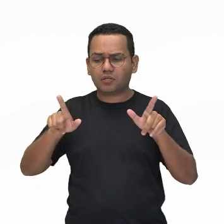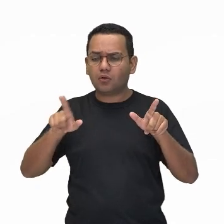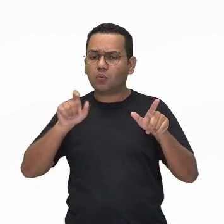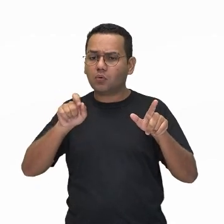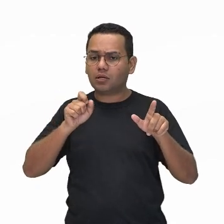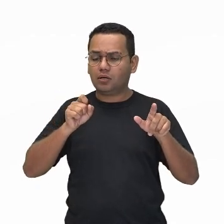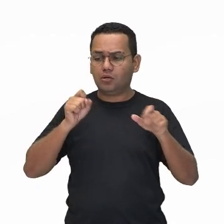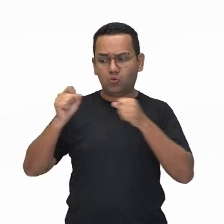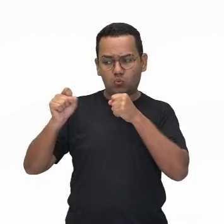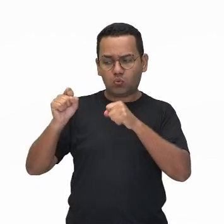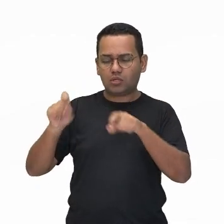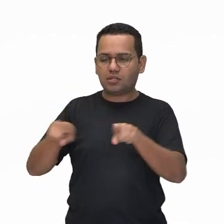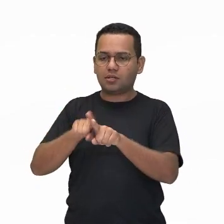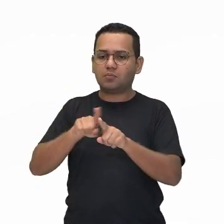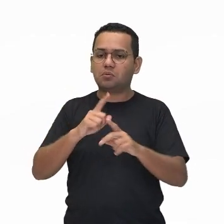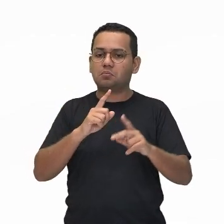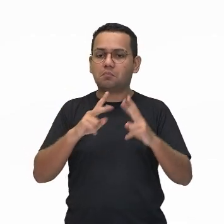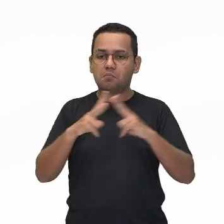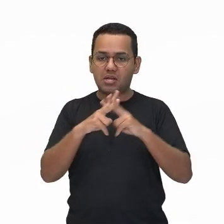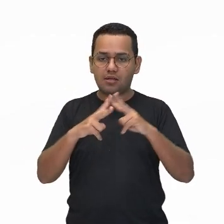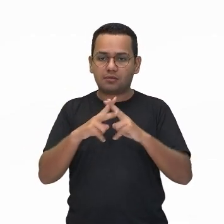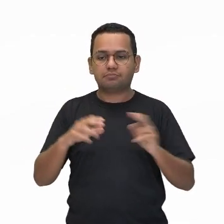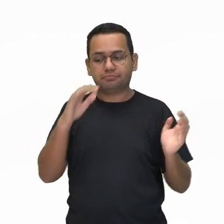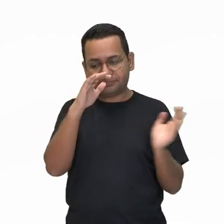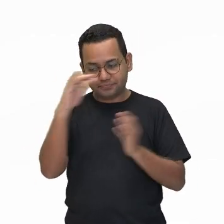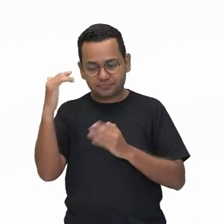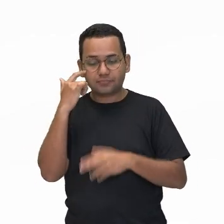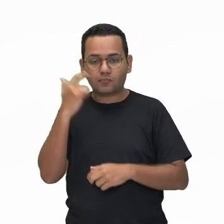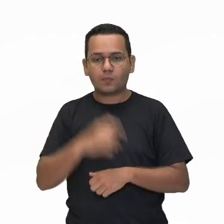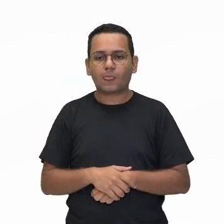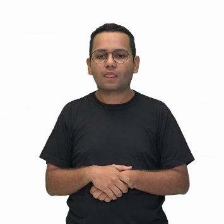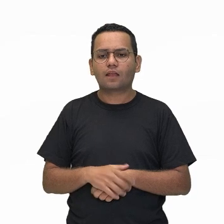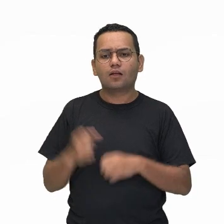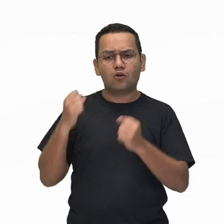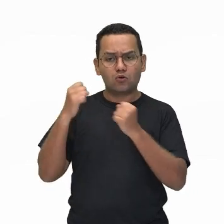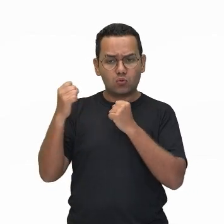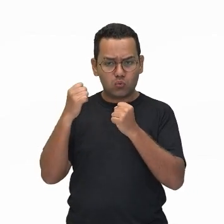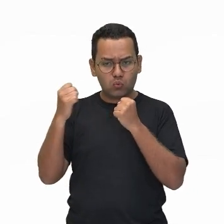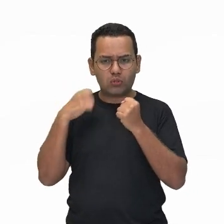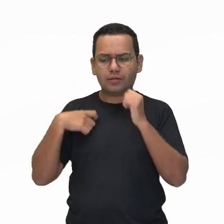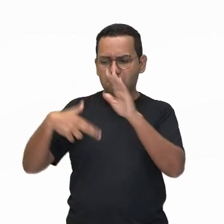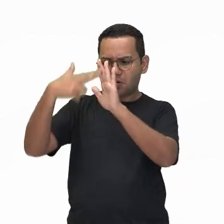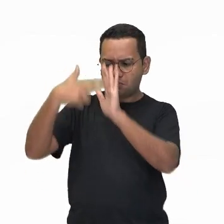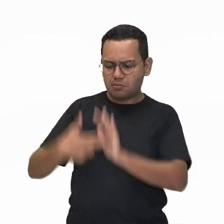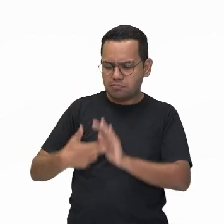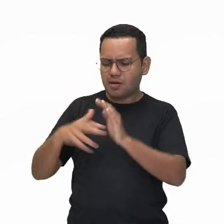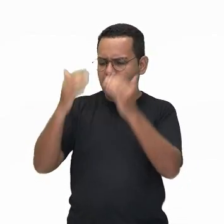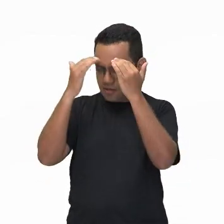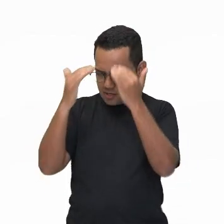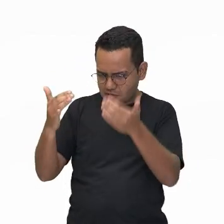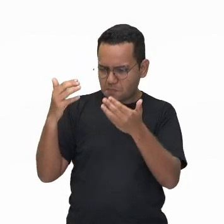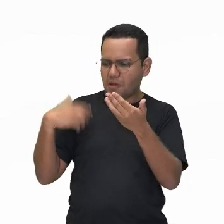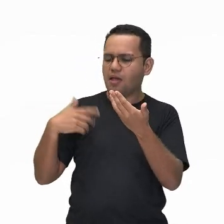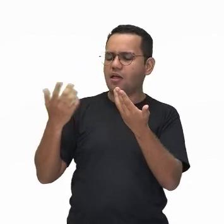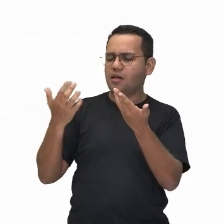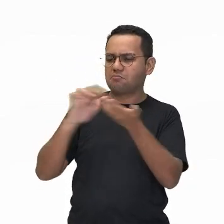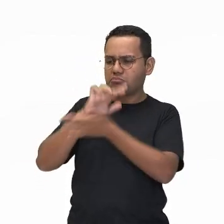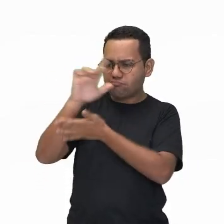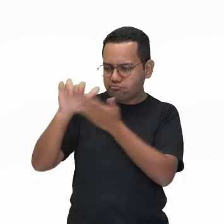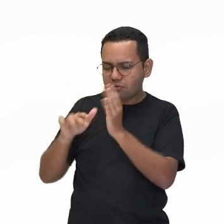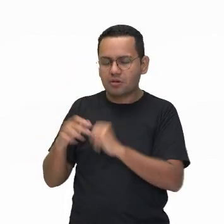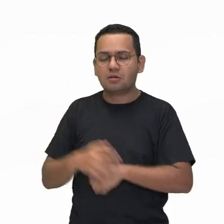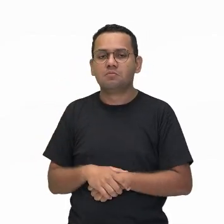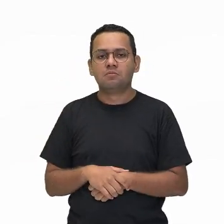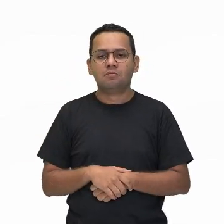luta ela já traz essas características de regras filosofias atitudes de respeito cuidados e proteção já a briga